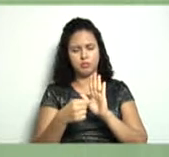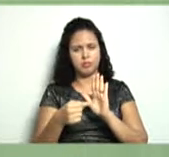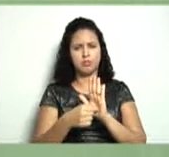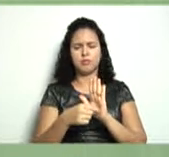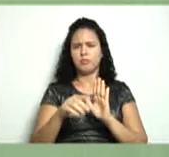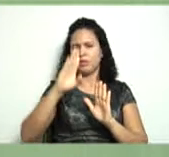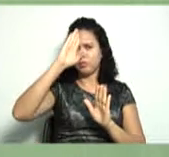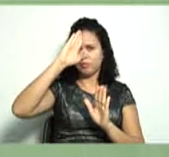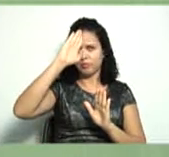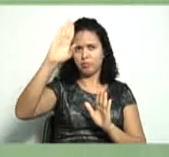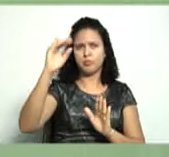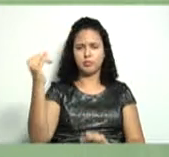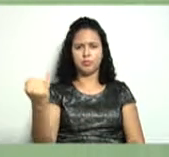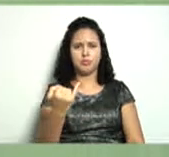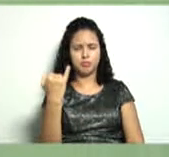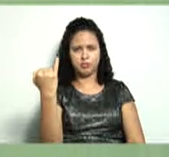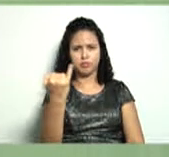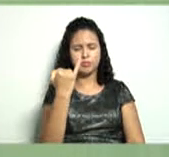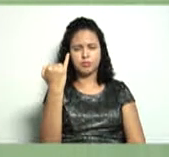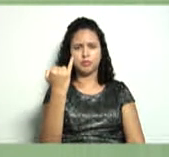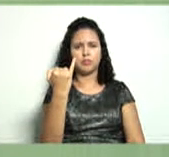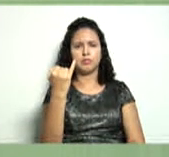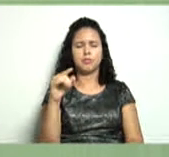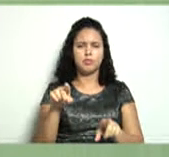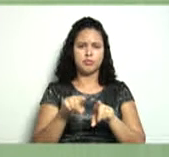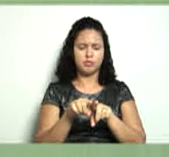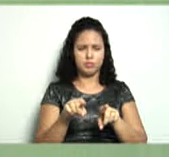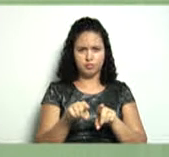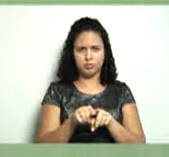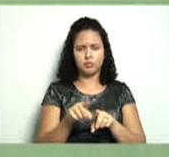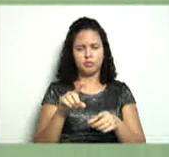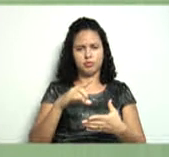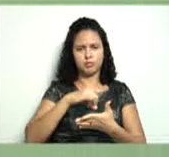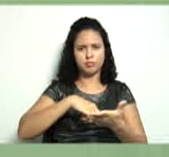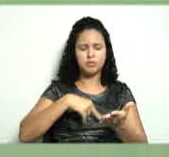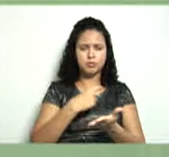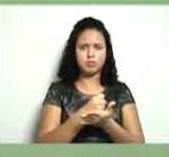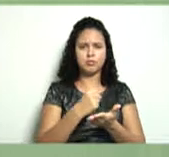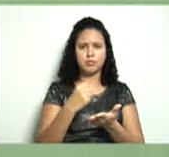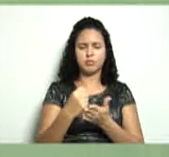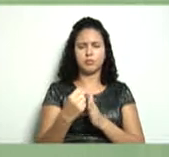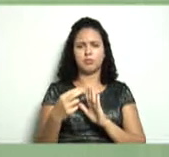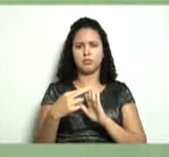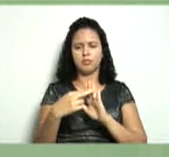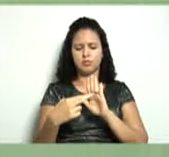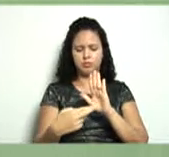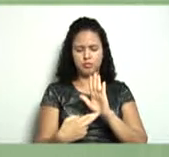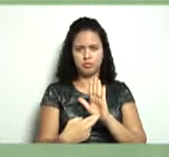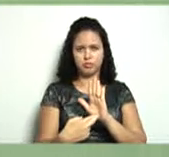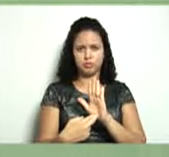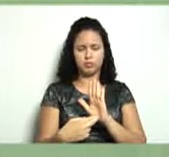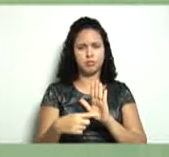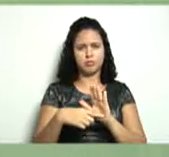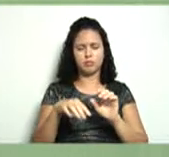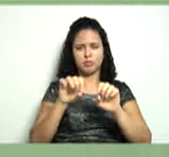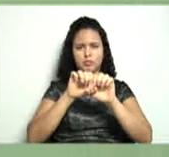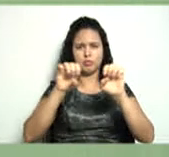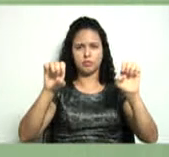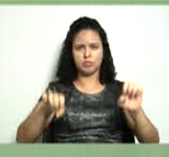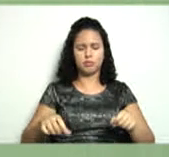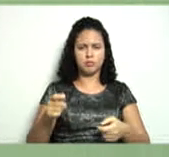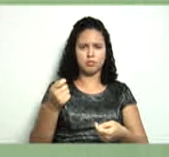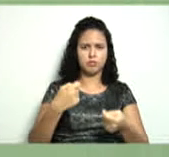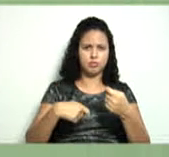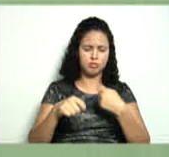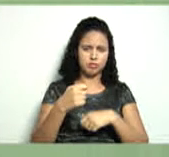um dos elementos mais importantes da cooperativa, é um instrumento de contrato com um conjunto de regras que servem para estruturar